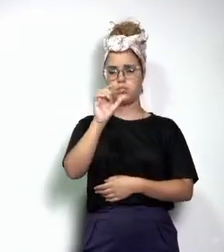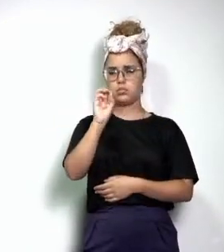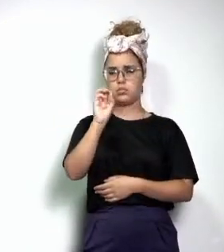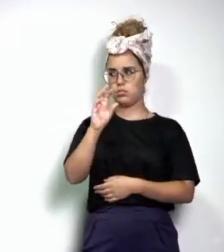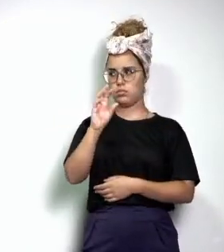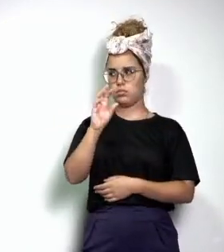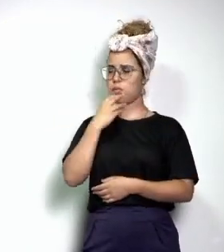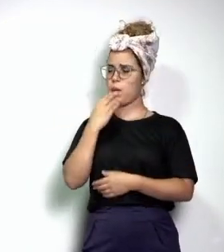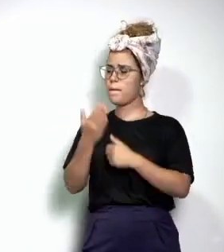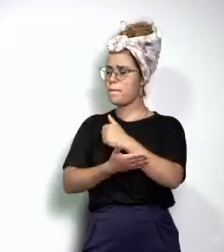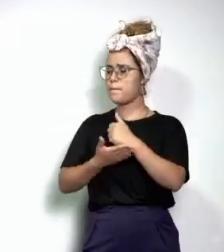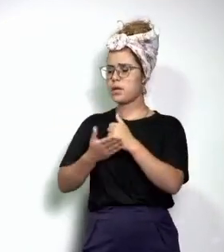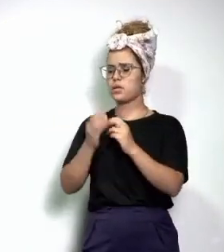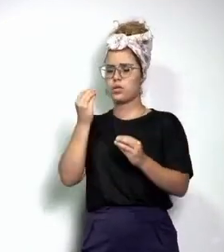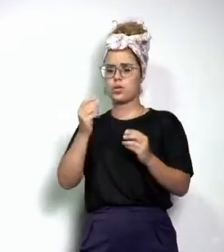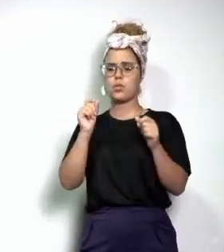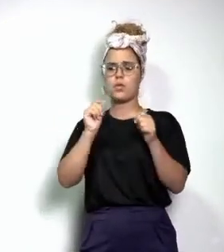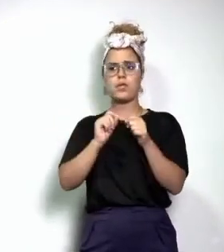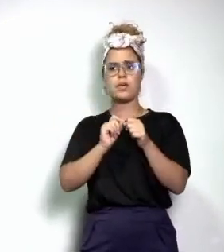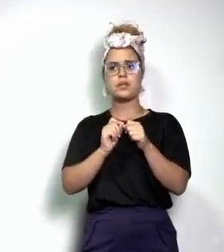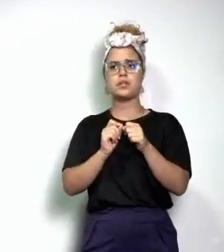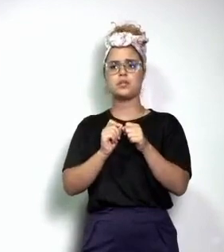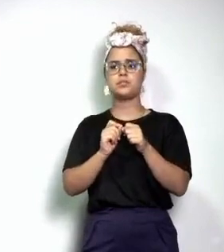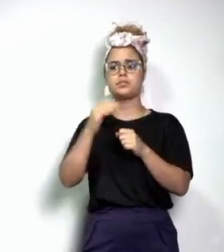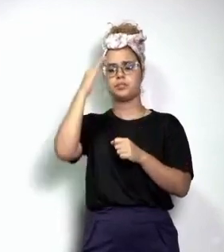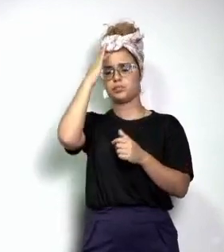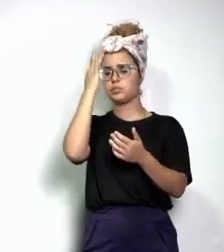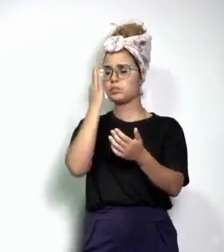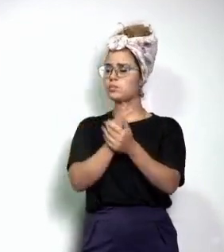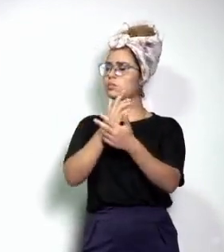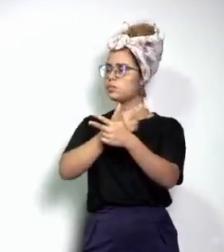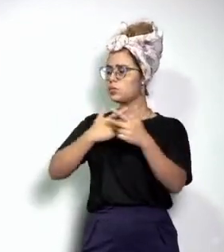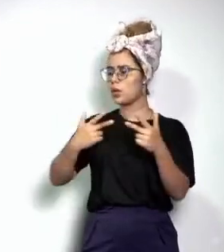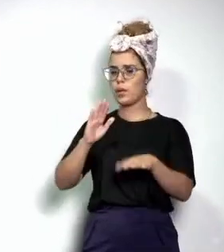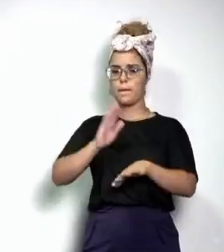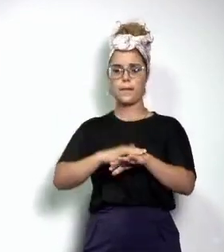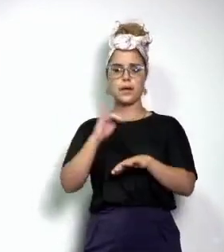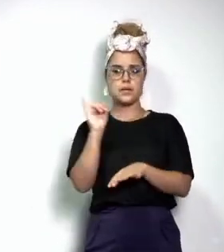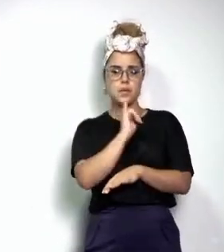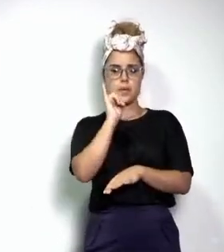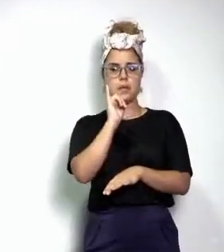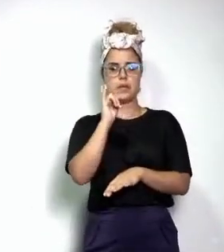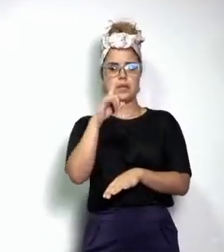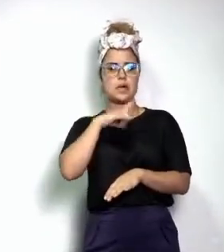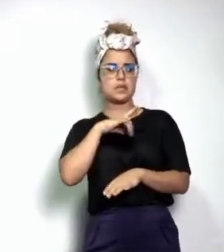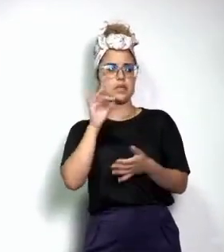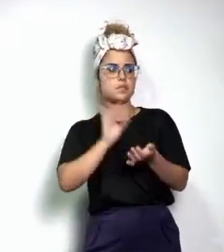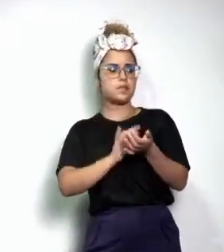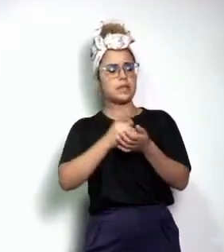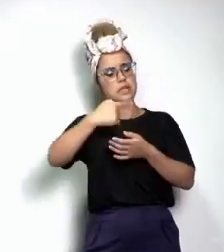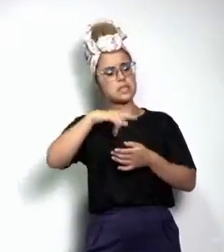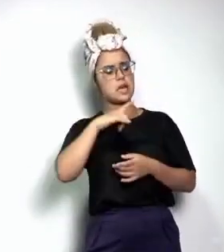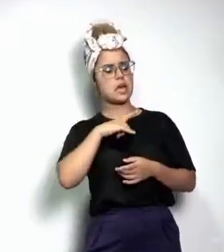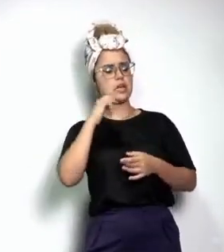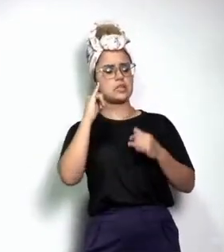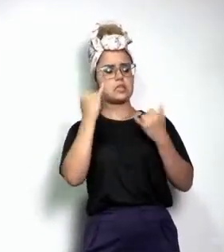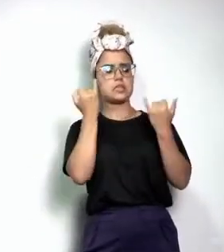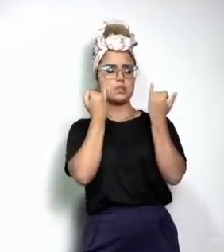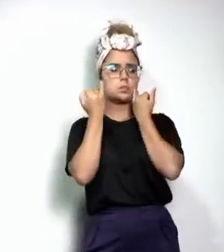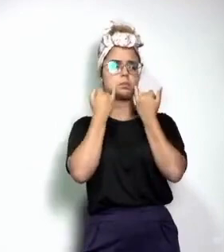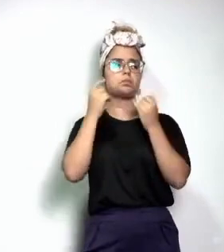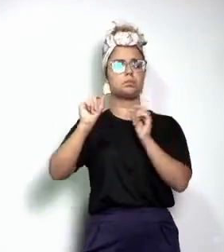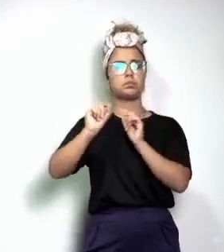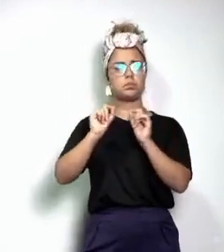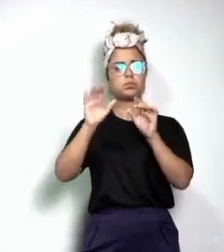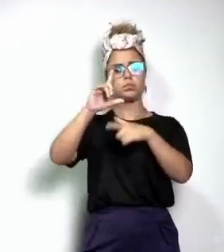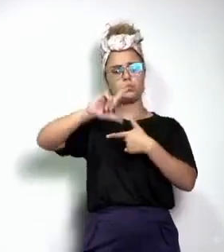como a gente preenche. Eu acredito que das coisas mais importantes é realmente a gente ter essas informações aqui